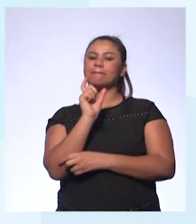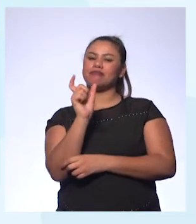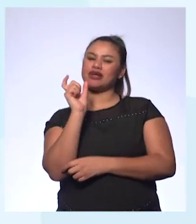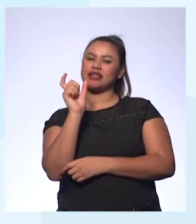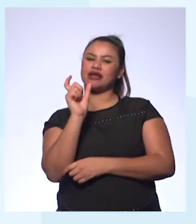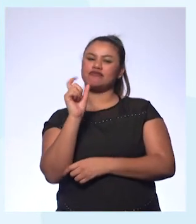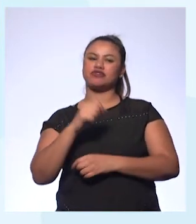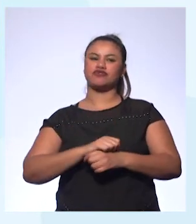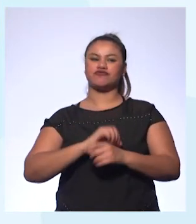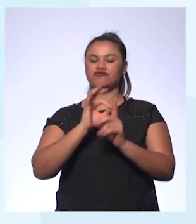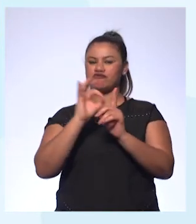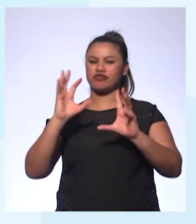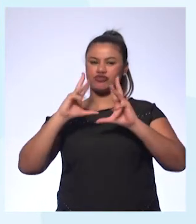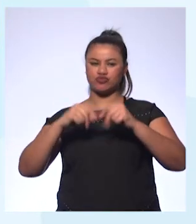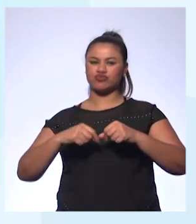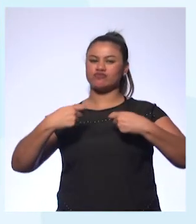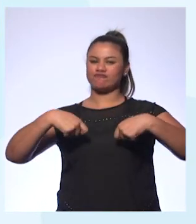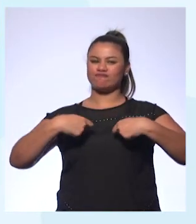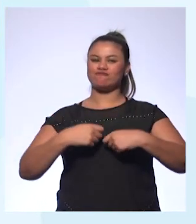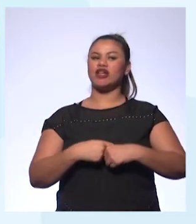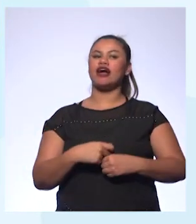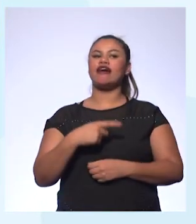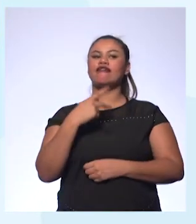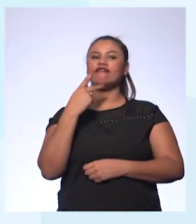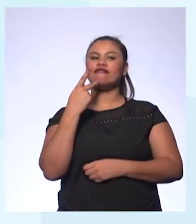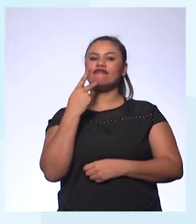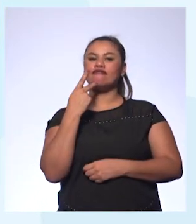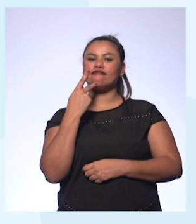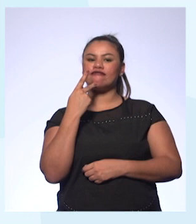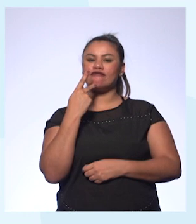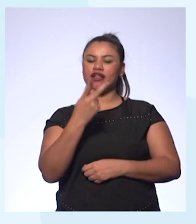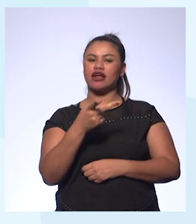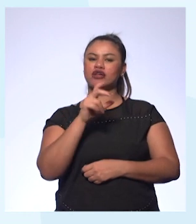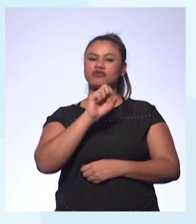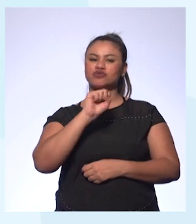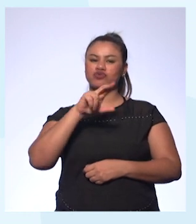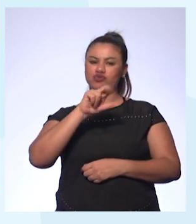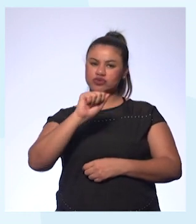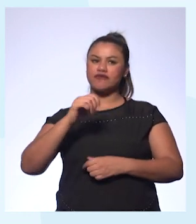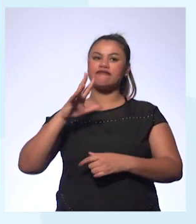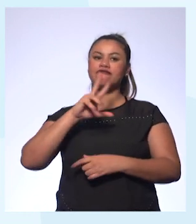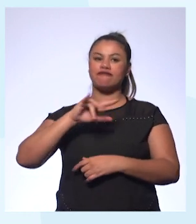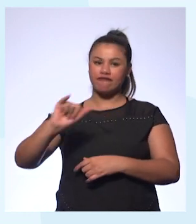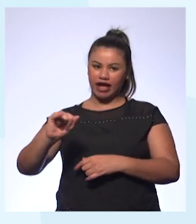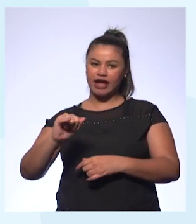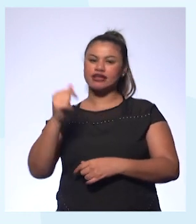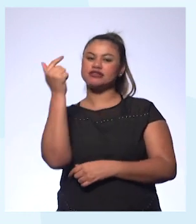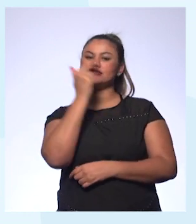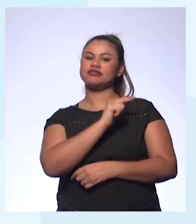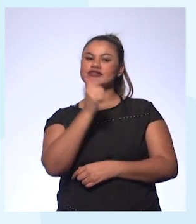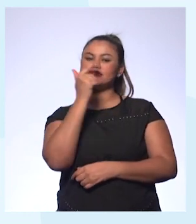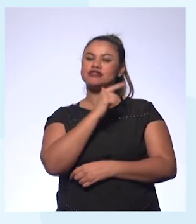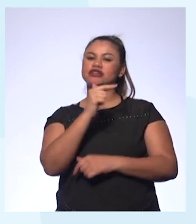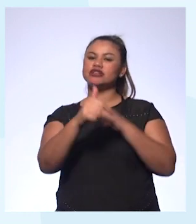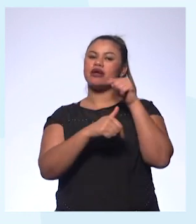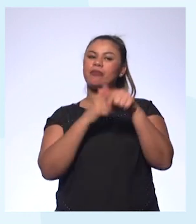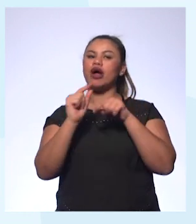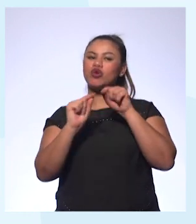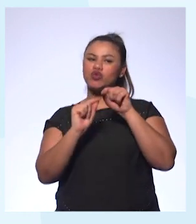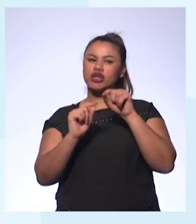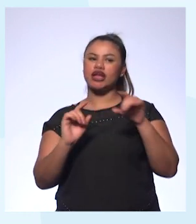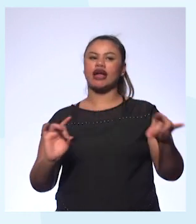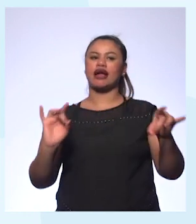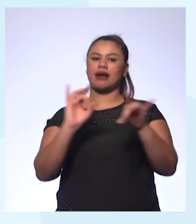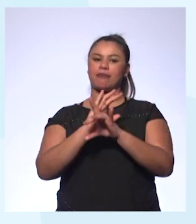para deixar a frase completa quero falar que as usam irá conseguir um trabalho quando ela terminar o